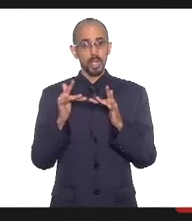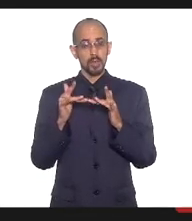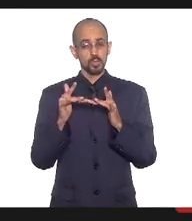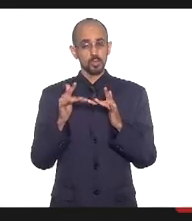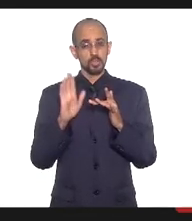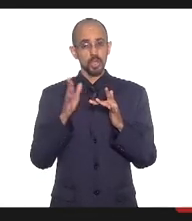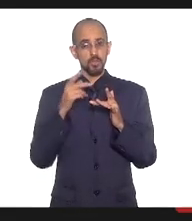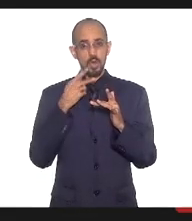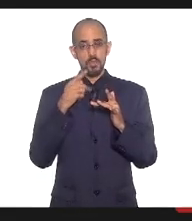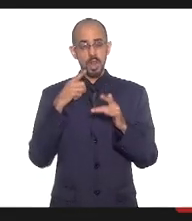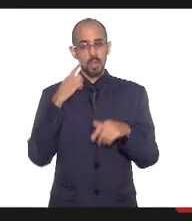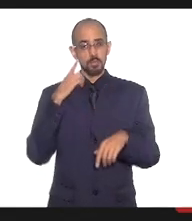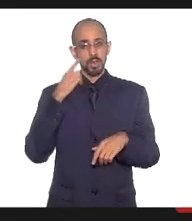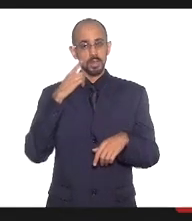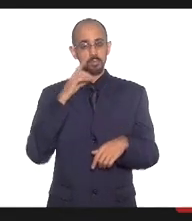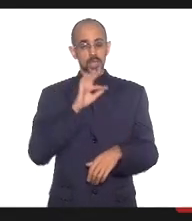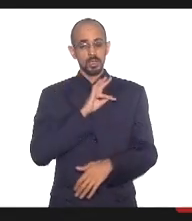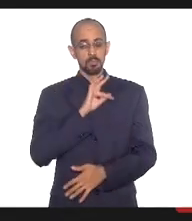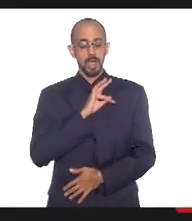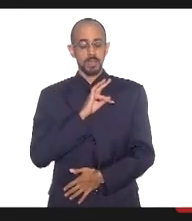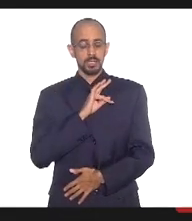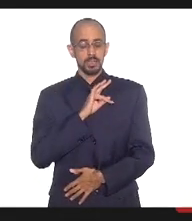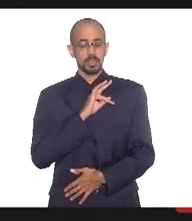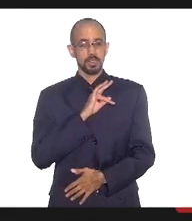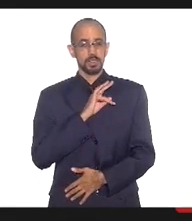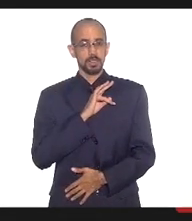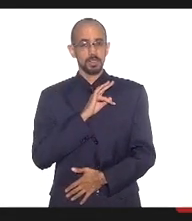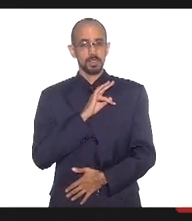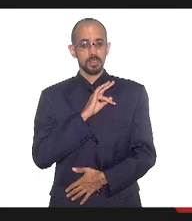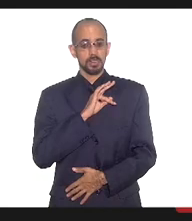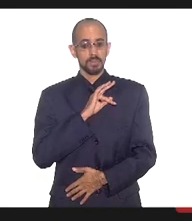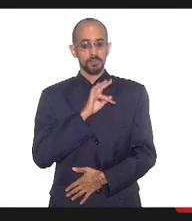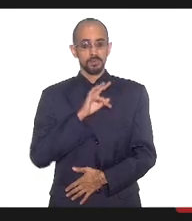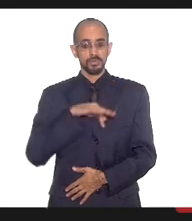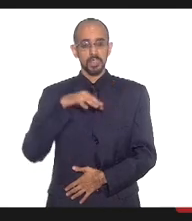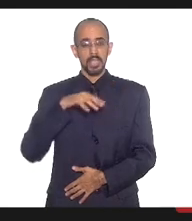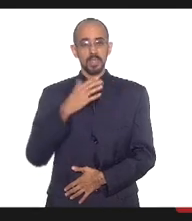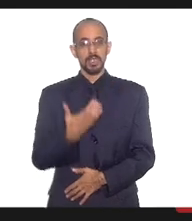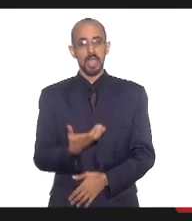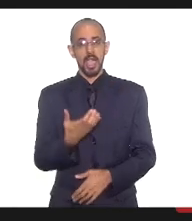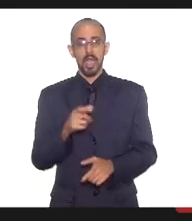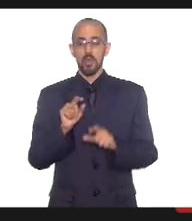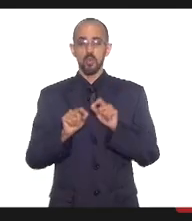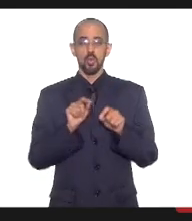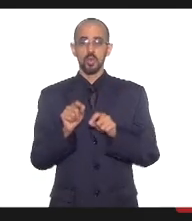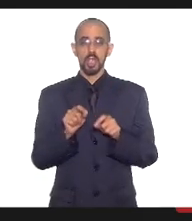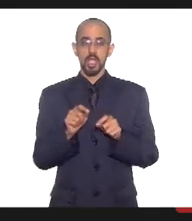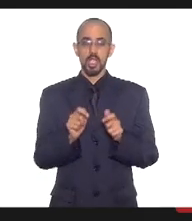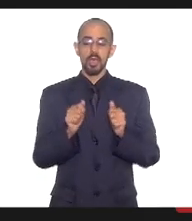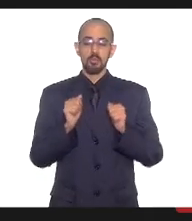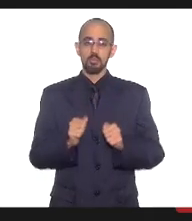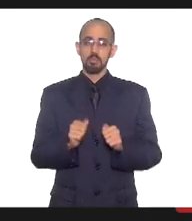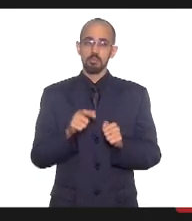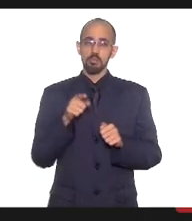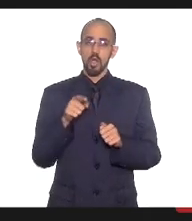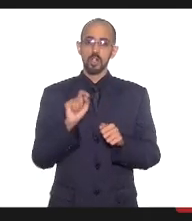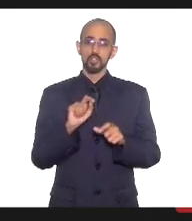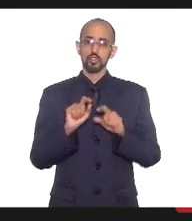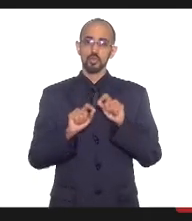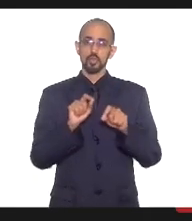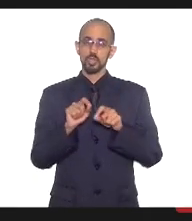pela deputada Marta né a gente quem quiser pode colocar no no